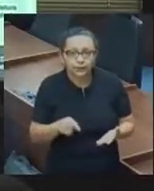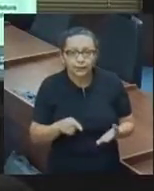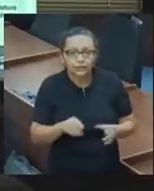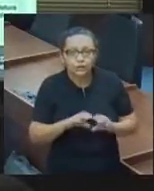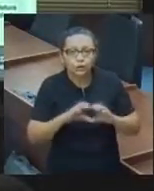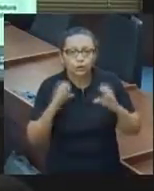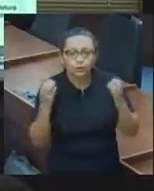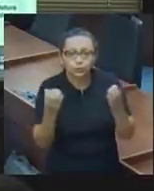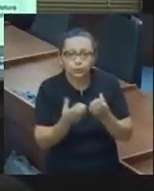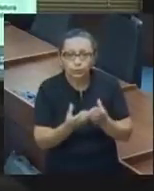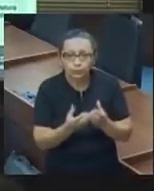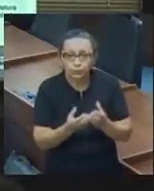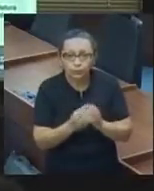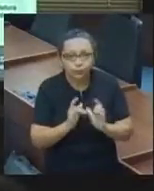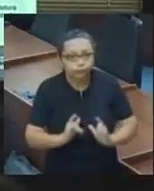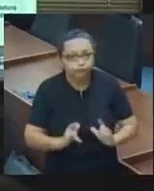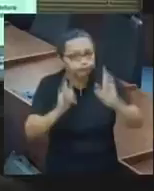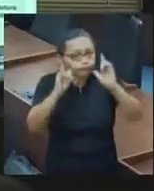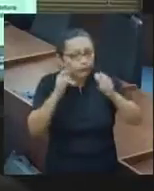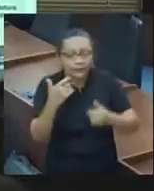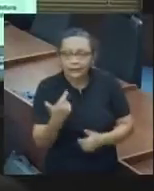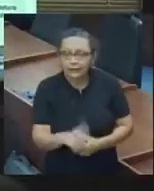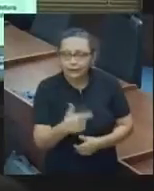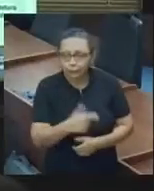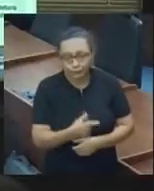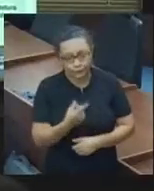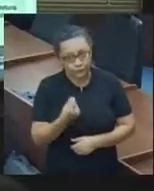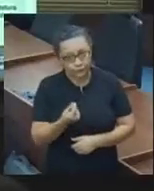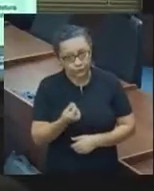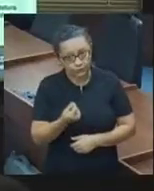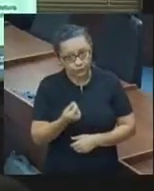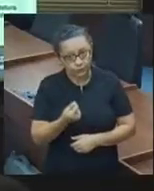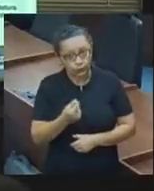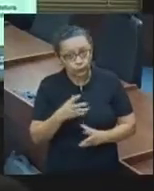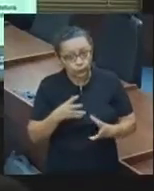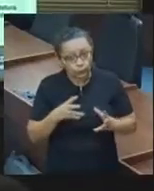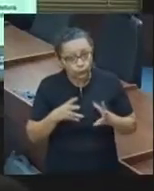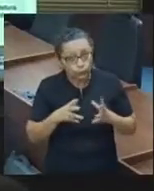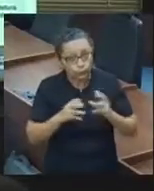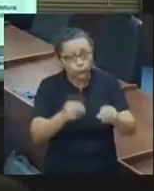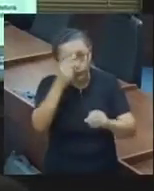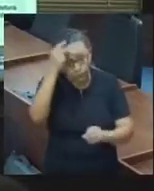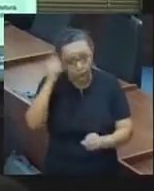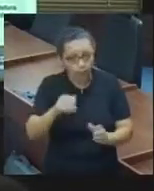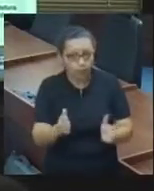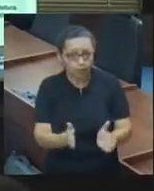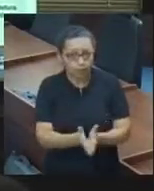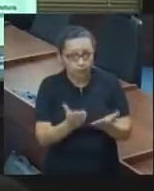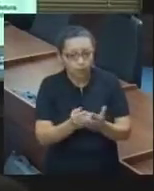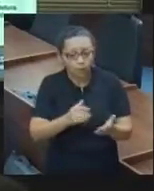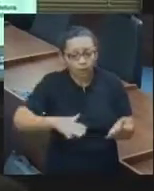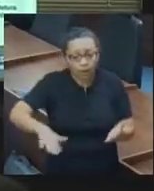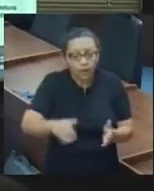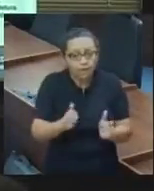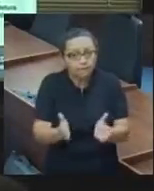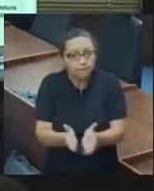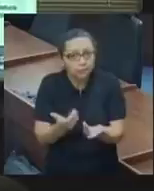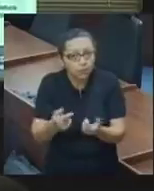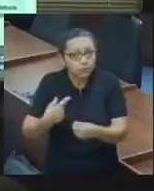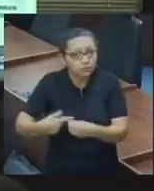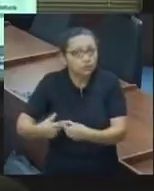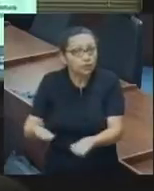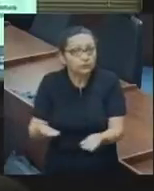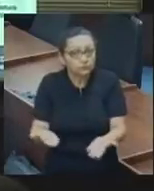não tem dinheiro ele é um com nome de pessoas pobres né está situada no bairro pobre é